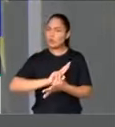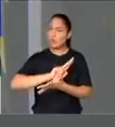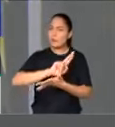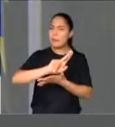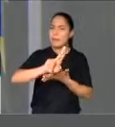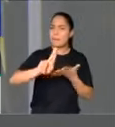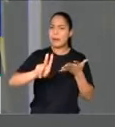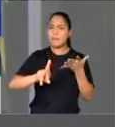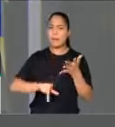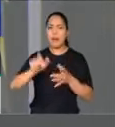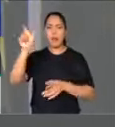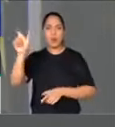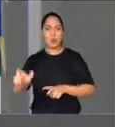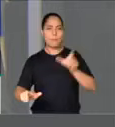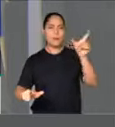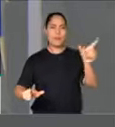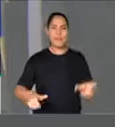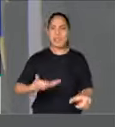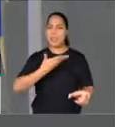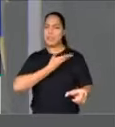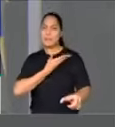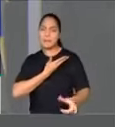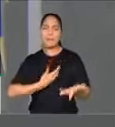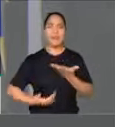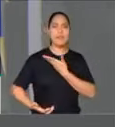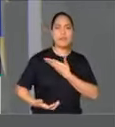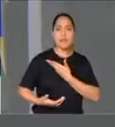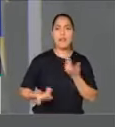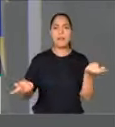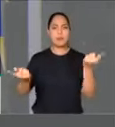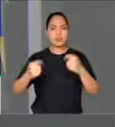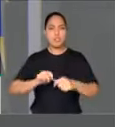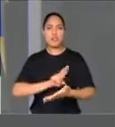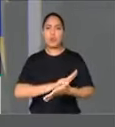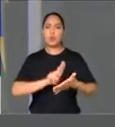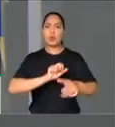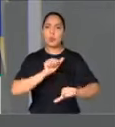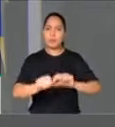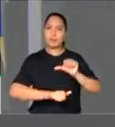nossas companheiras e companheiros podem trocar seu nome e gênero,